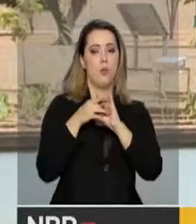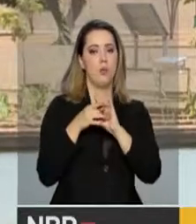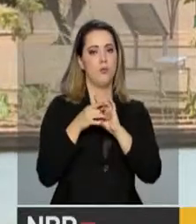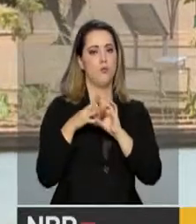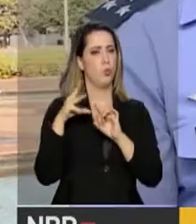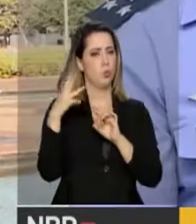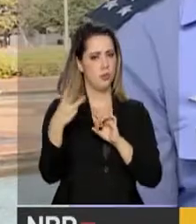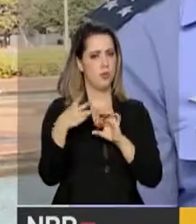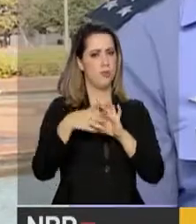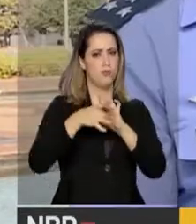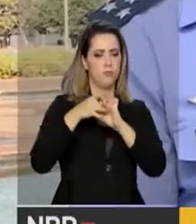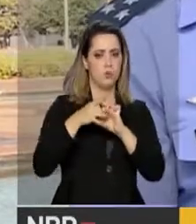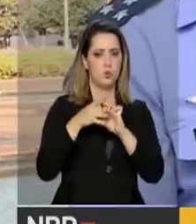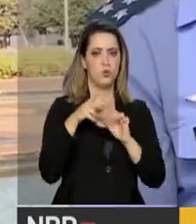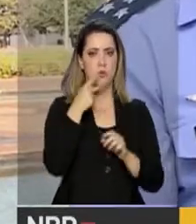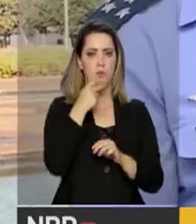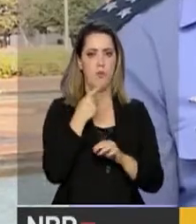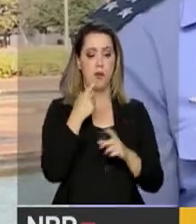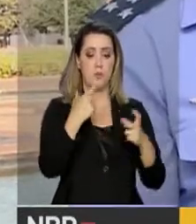território